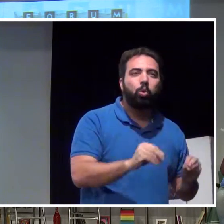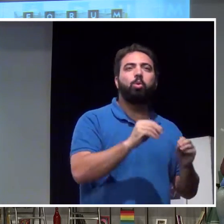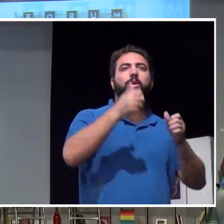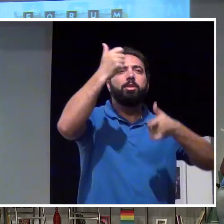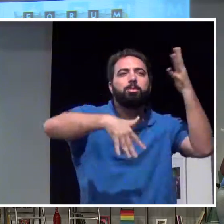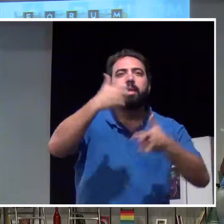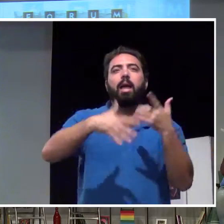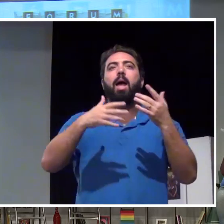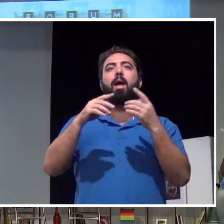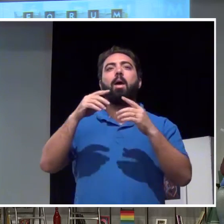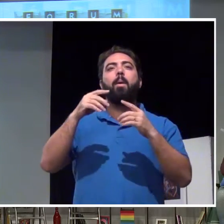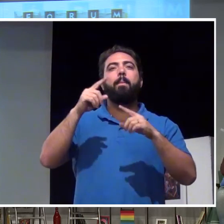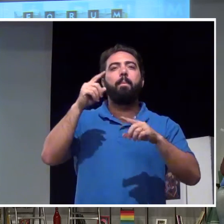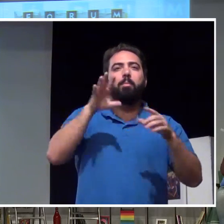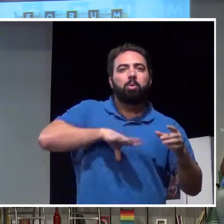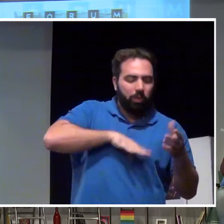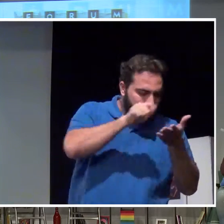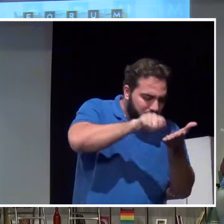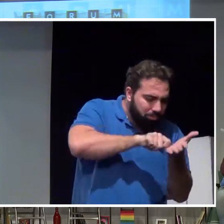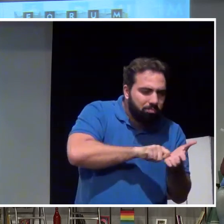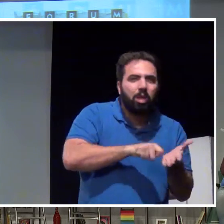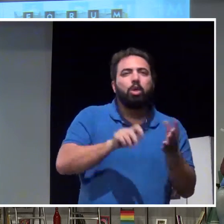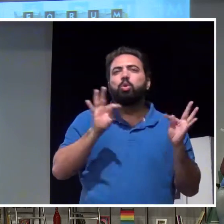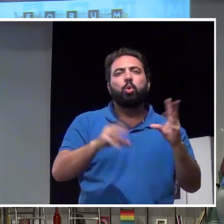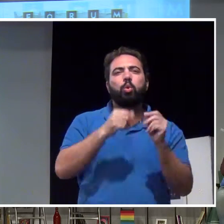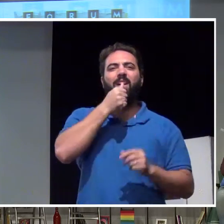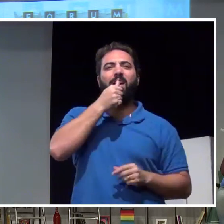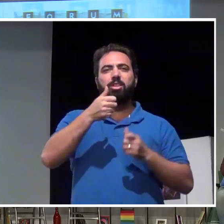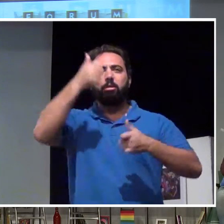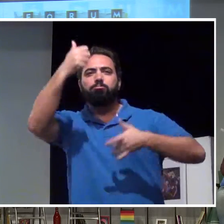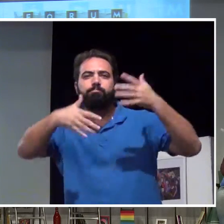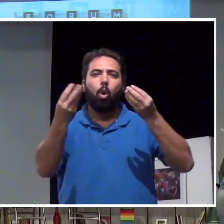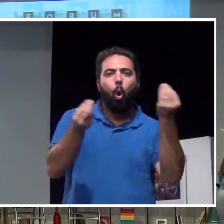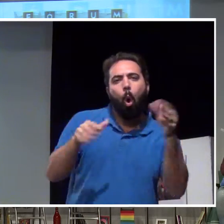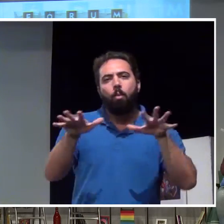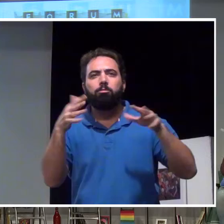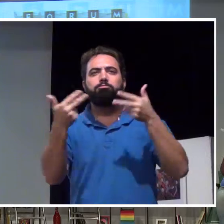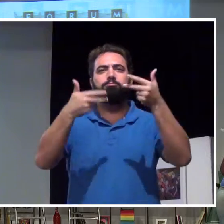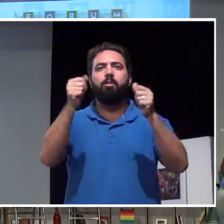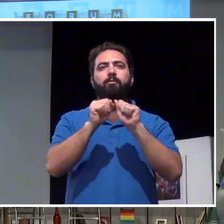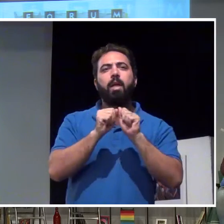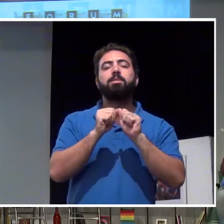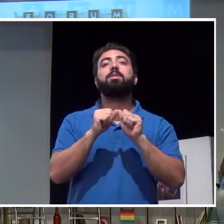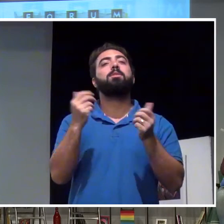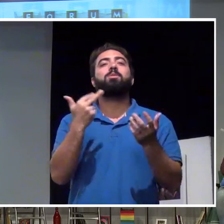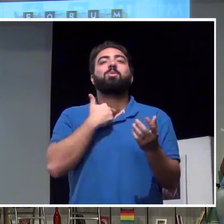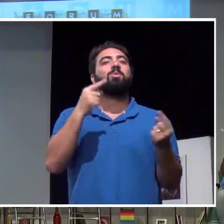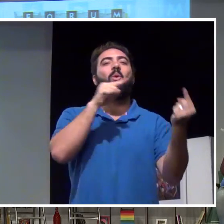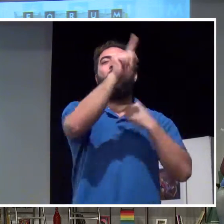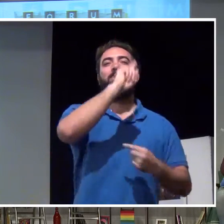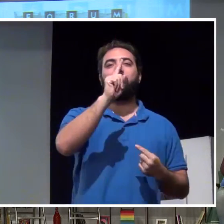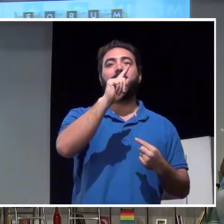Tiago Reis em português escrito. Não haveria português capaz de descrever aquelas cenas. Então,